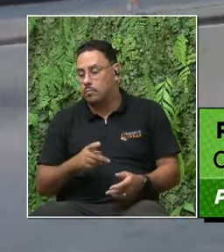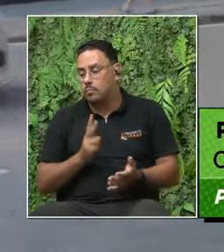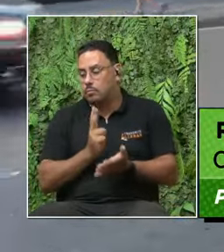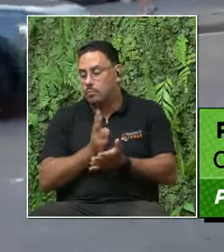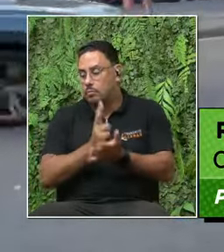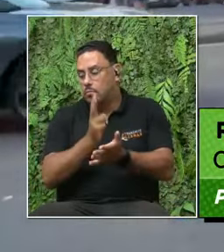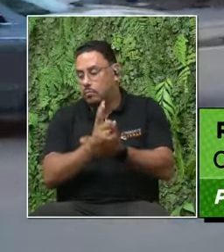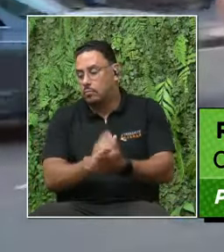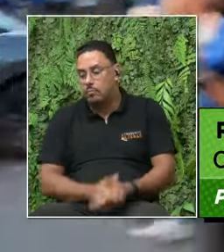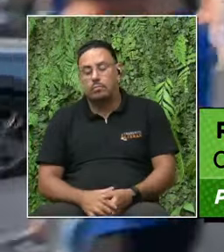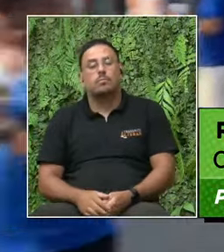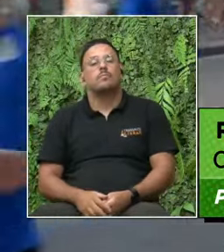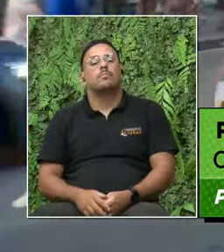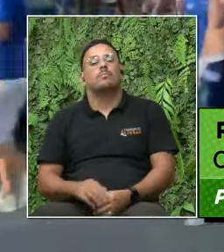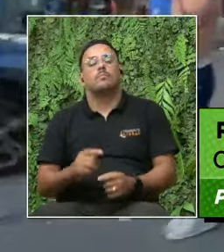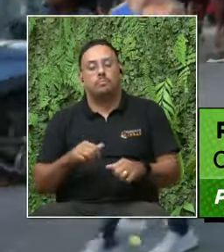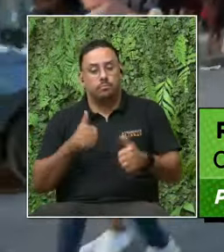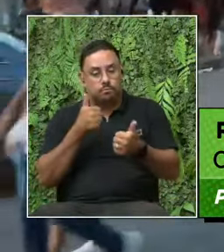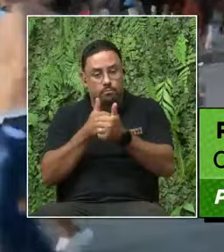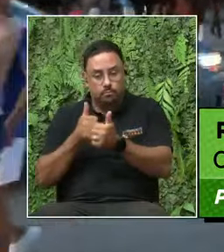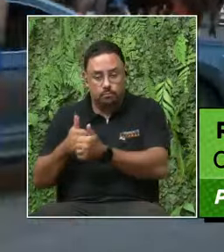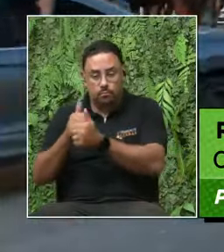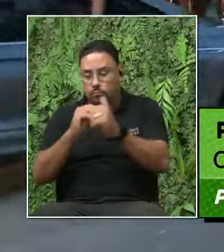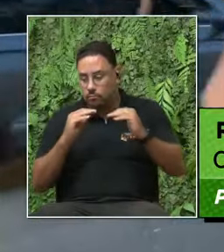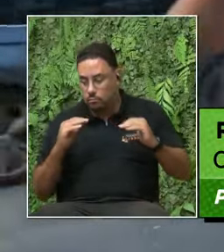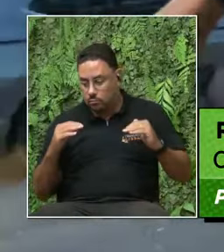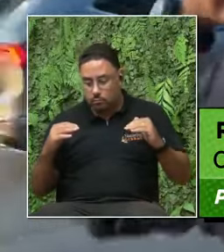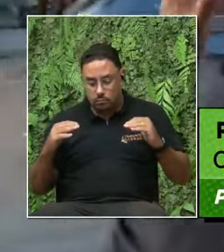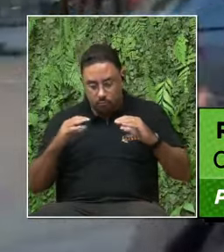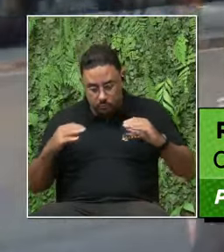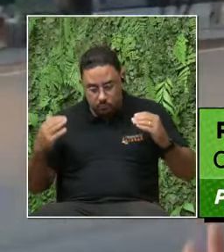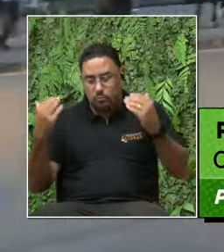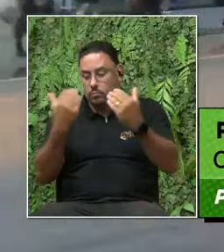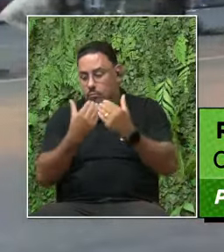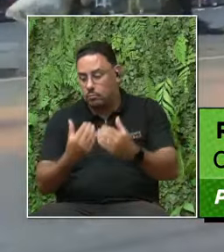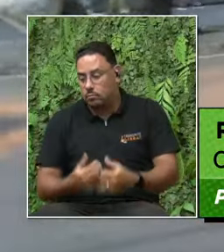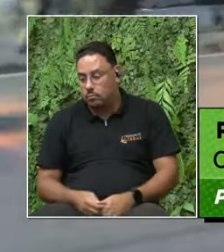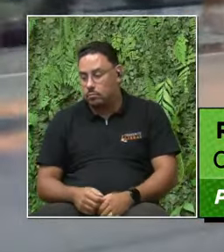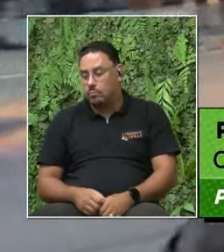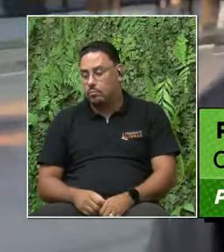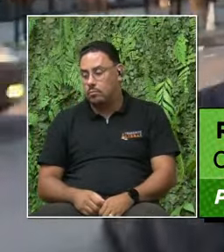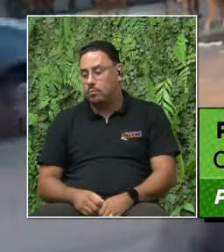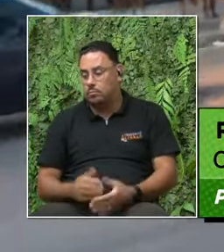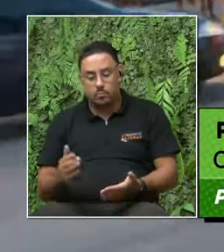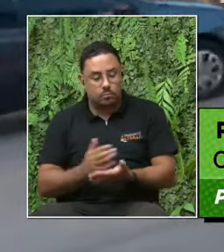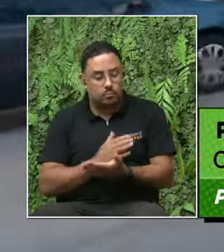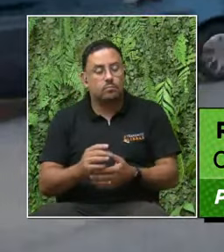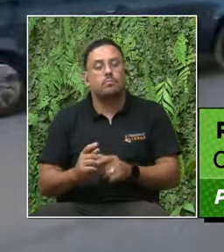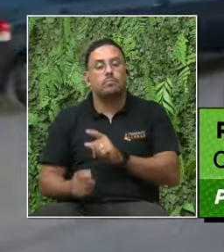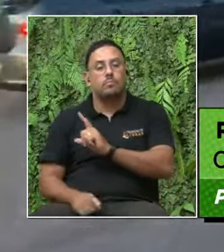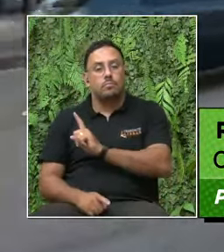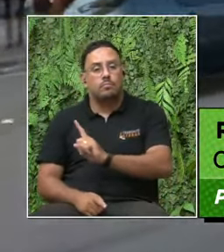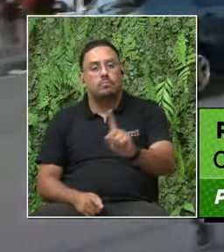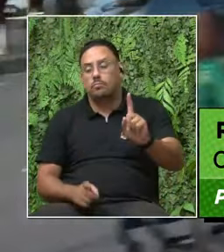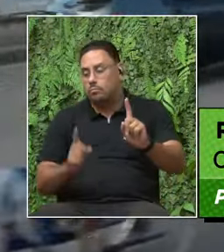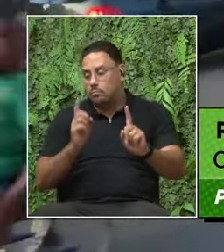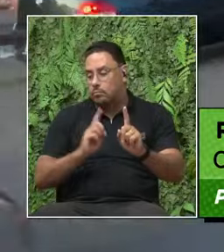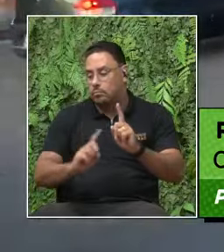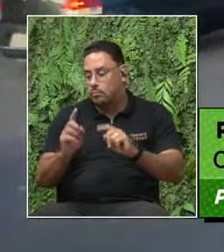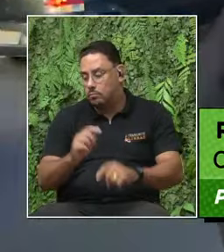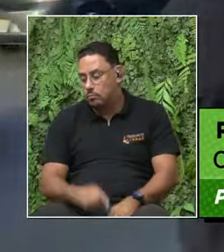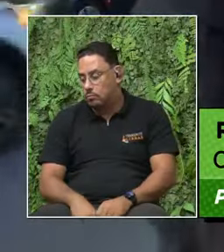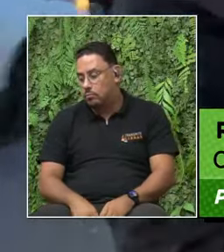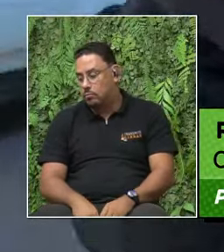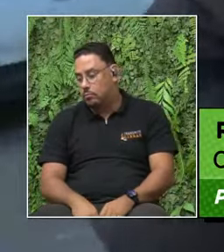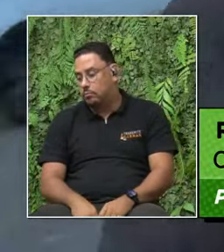vamos continuar aqui ó pelos arredores aqui do estádio Mineirão a galera tá passando Ô gente olha ô